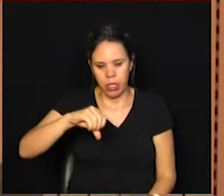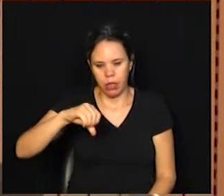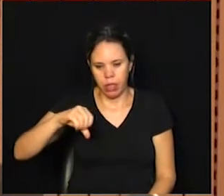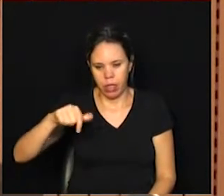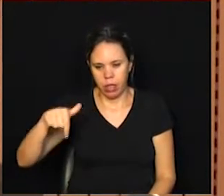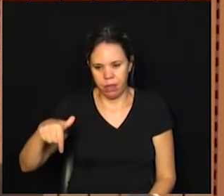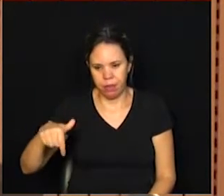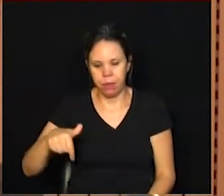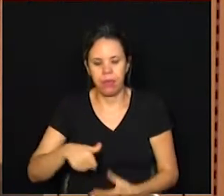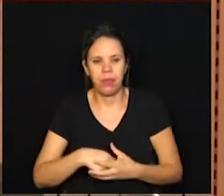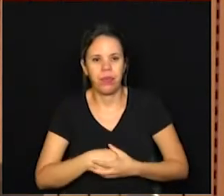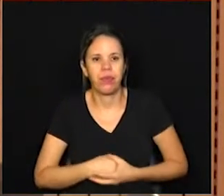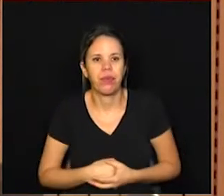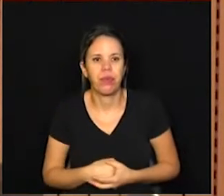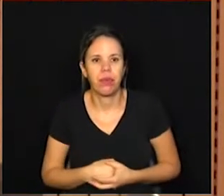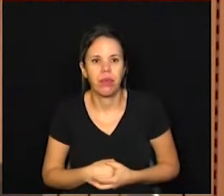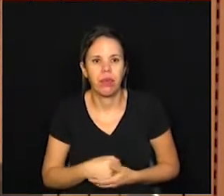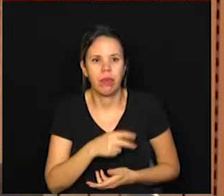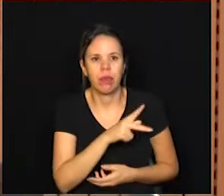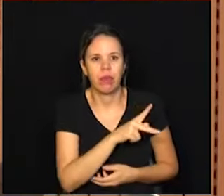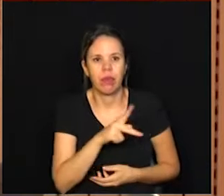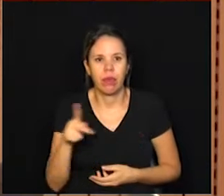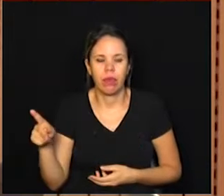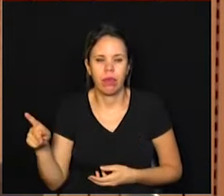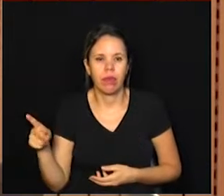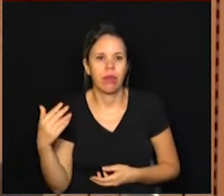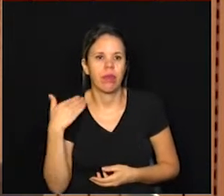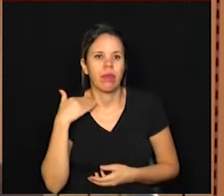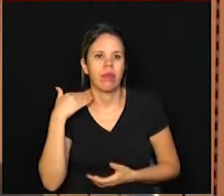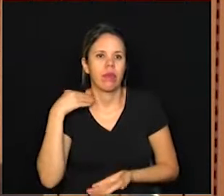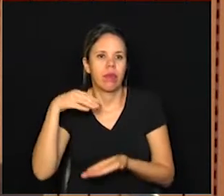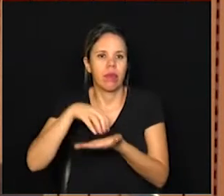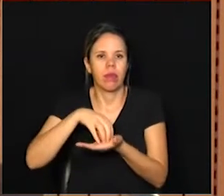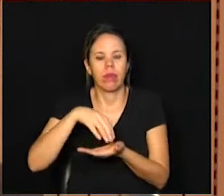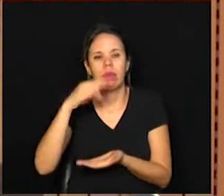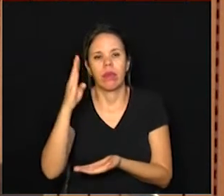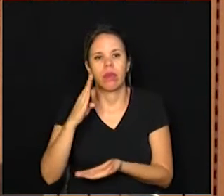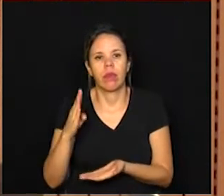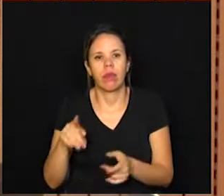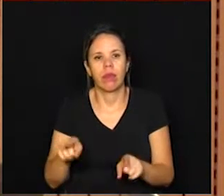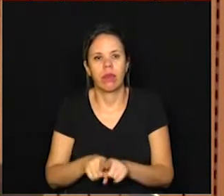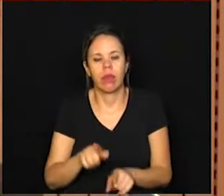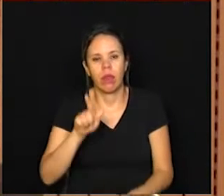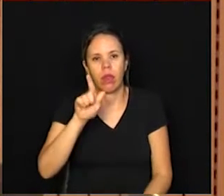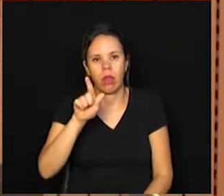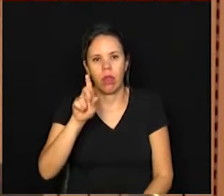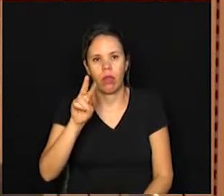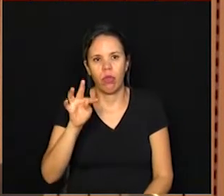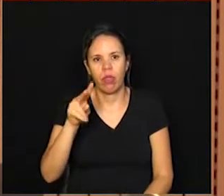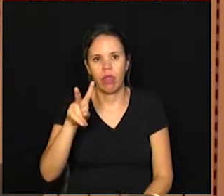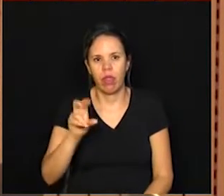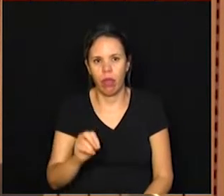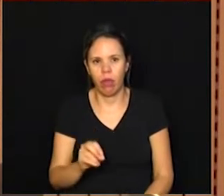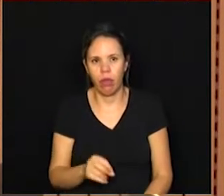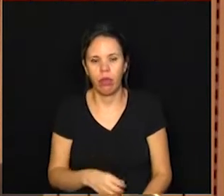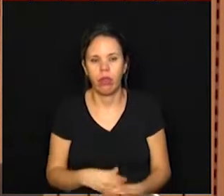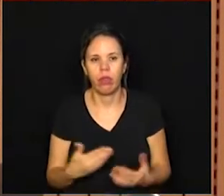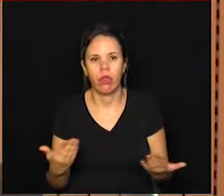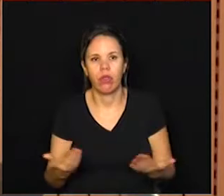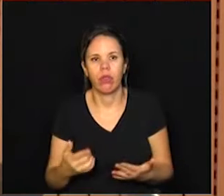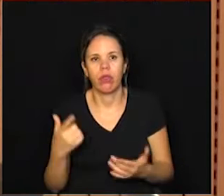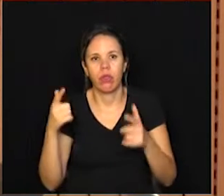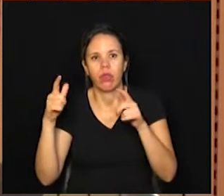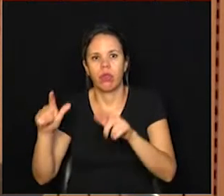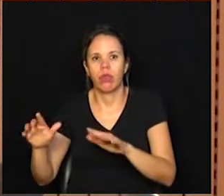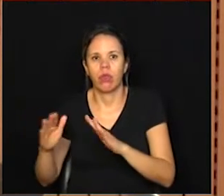1997, o presidente do Banco Central chamava-se Gustavo Loyola. Hoje ele habita por aí,